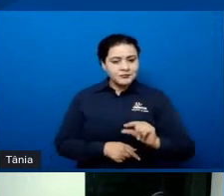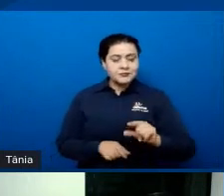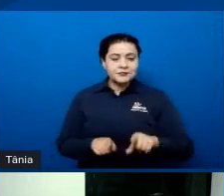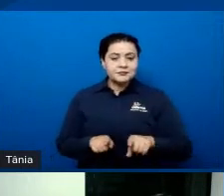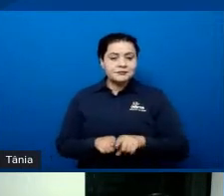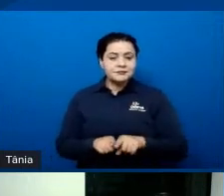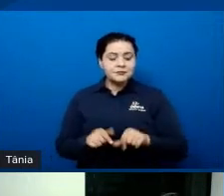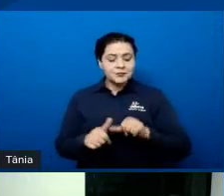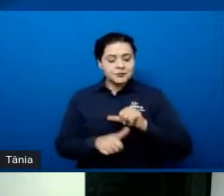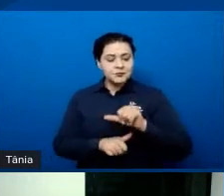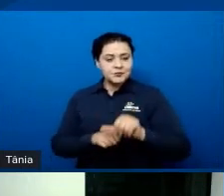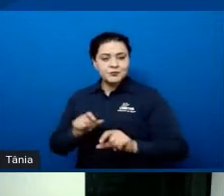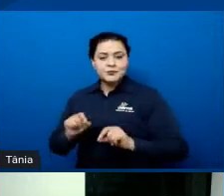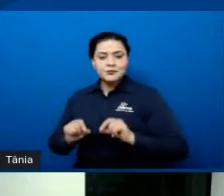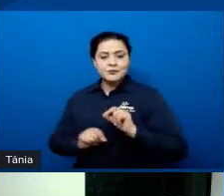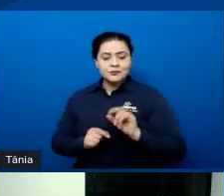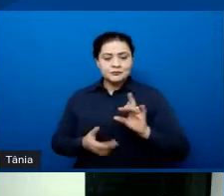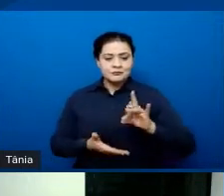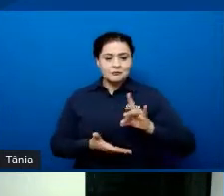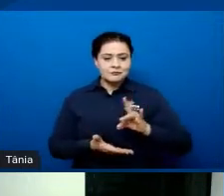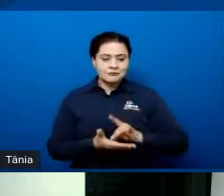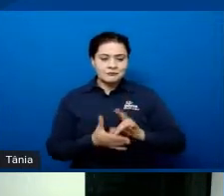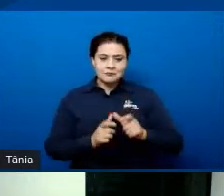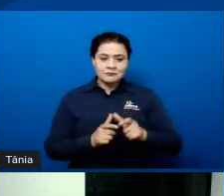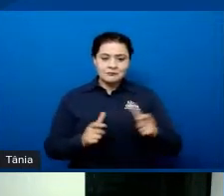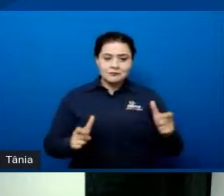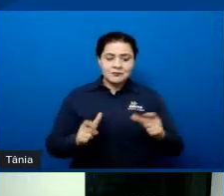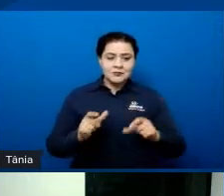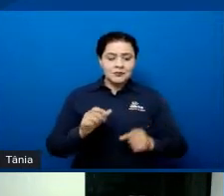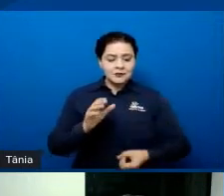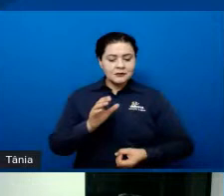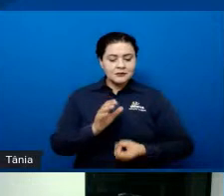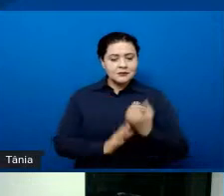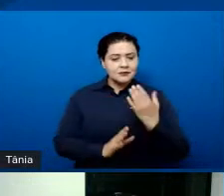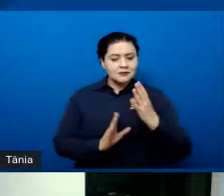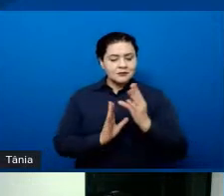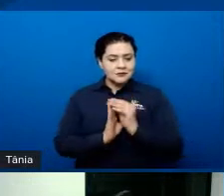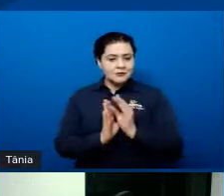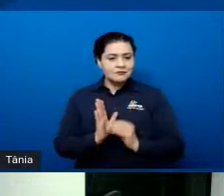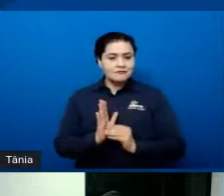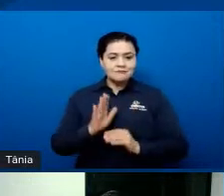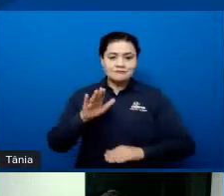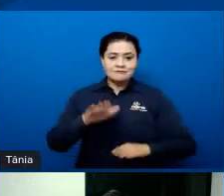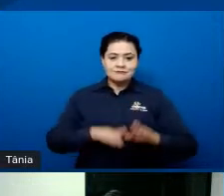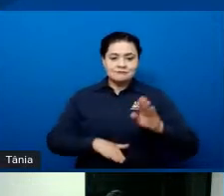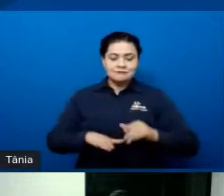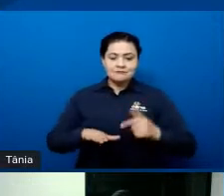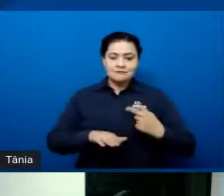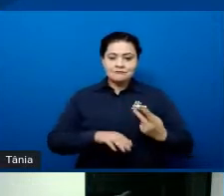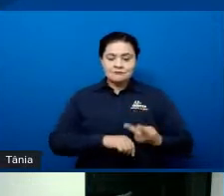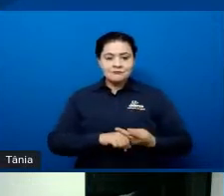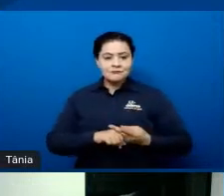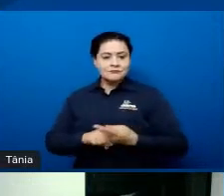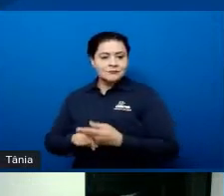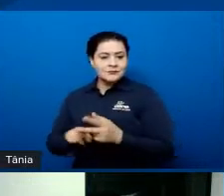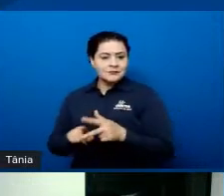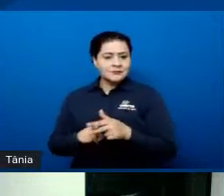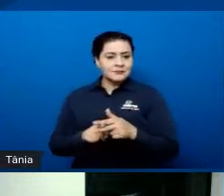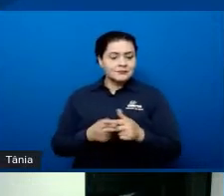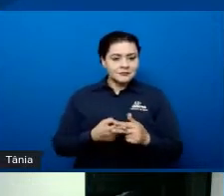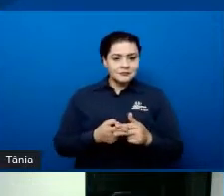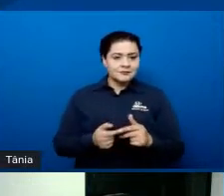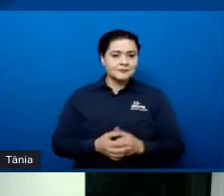realidade aumentada é a produção do conteúdo. Tem de acordo com a complexidade do conteúdo, eu vou buscar ferramentas para isso